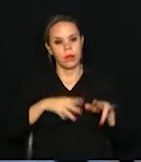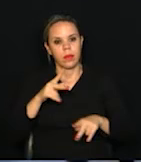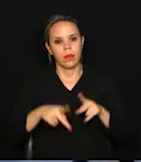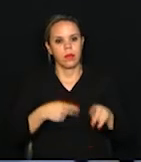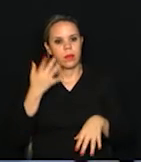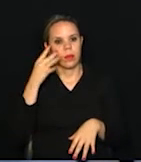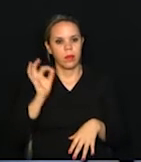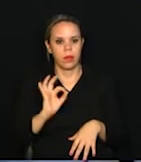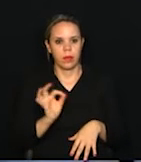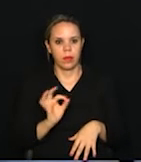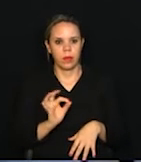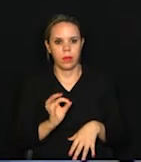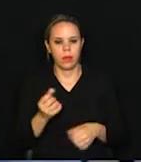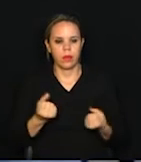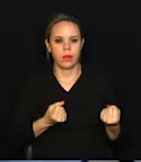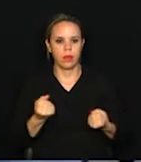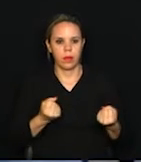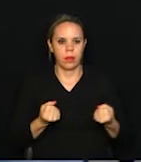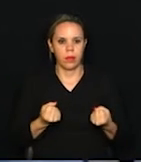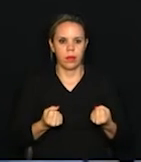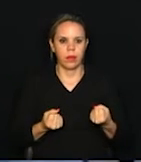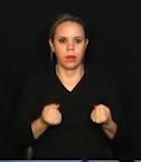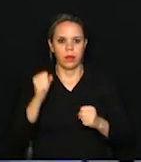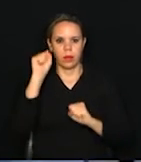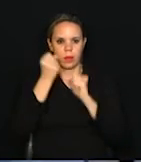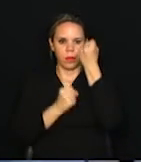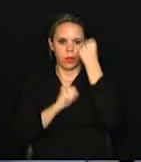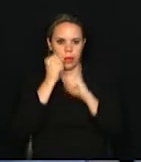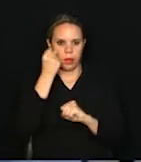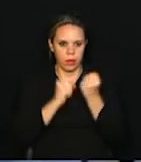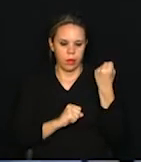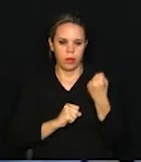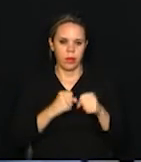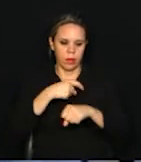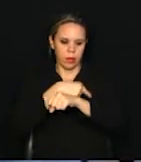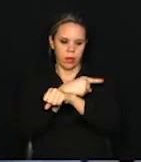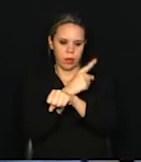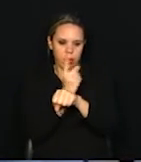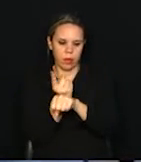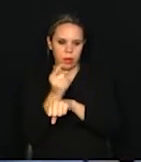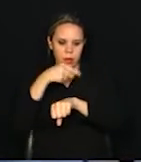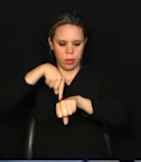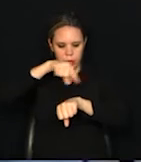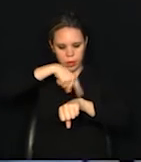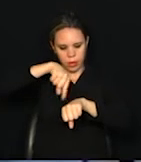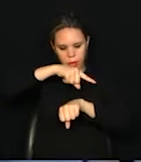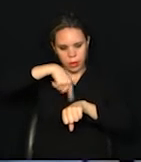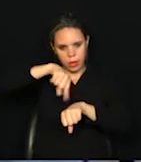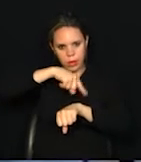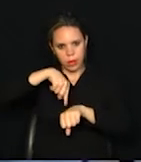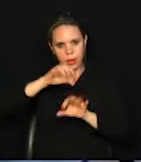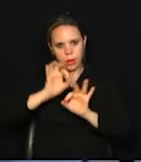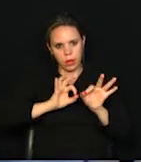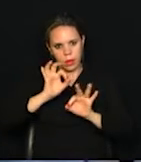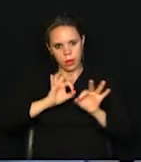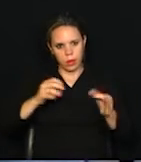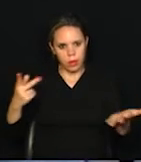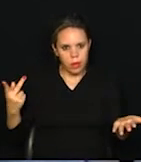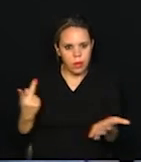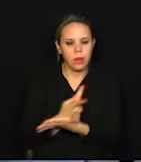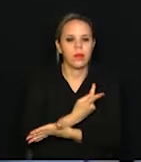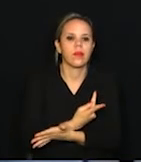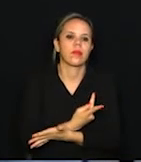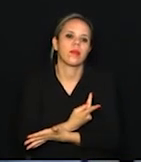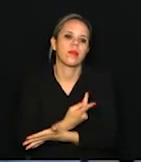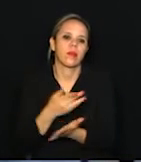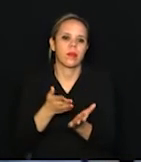saibam, mas os veículos saem de fábrica, o odômetro, o ponteirinho do teu relógio, ele está calibrado erradamente, com um